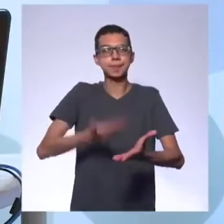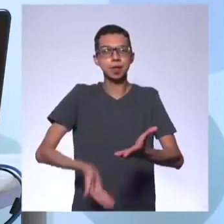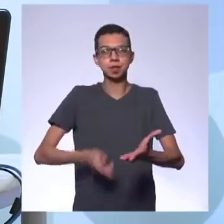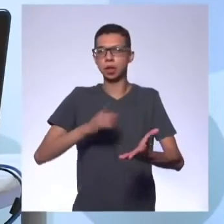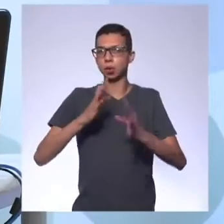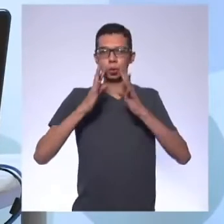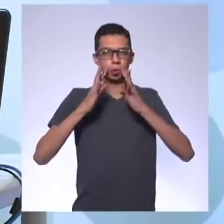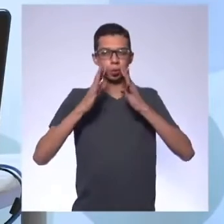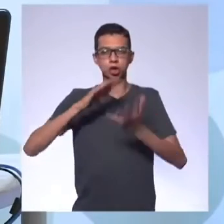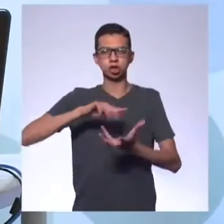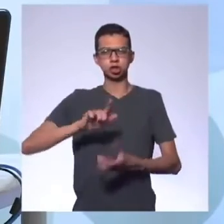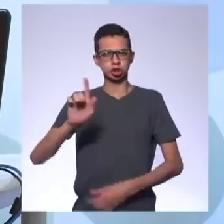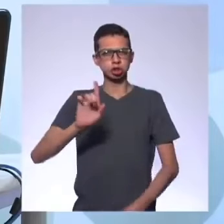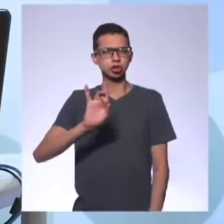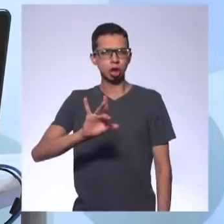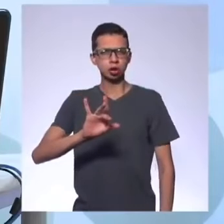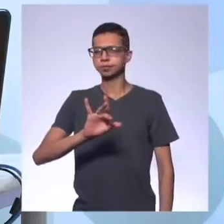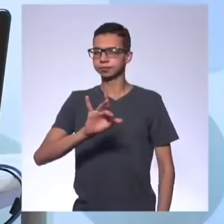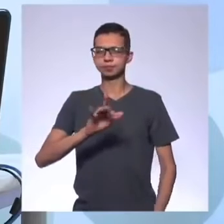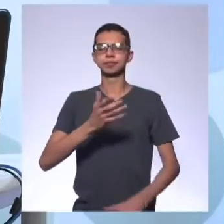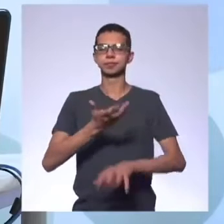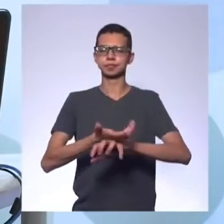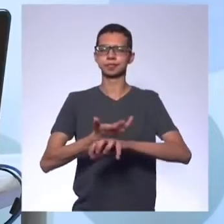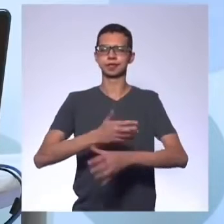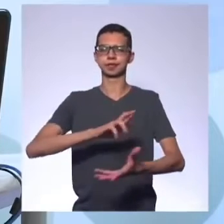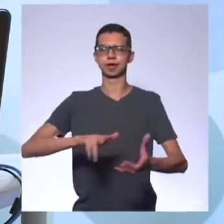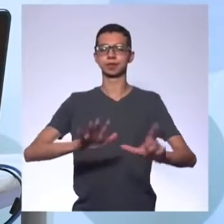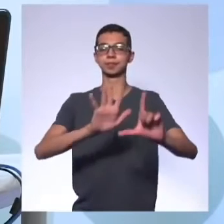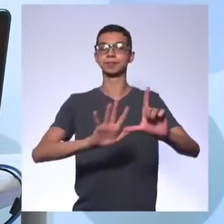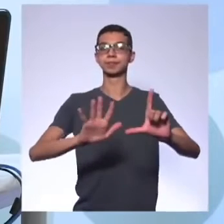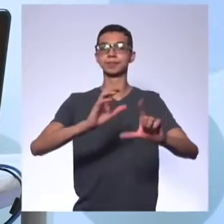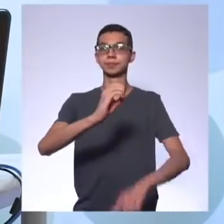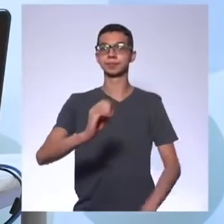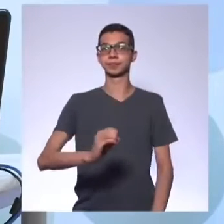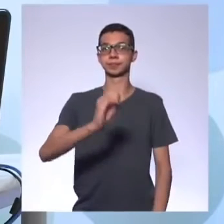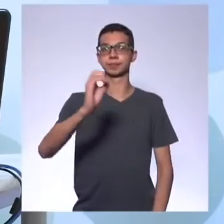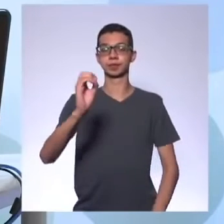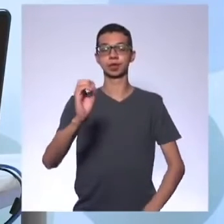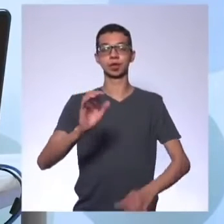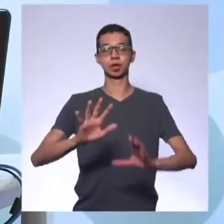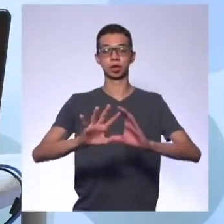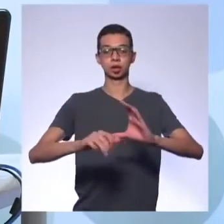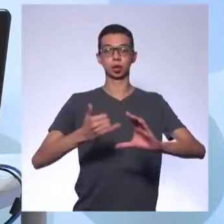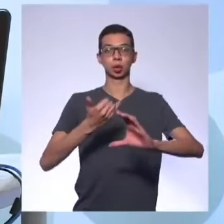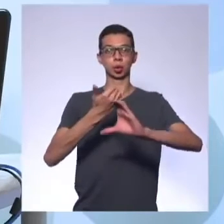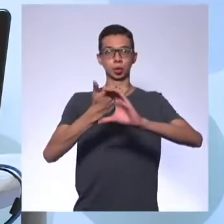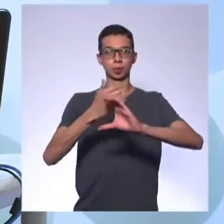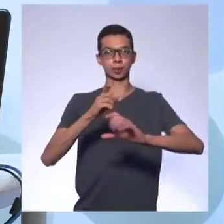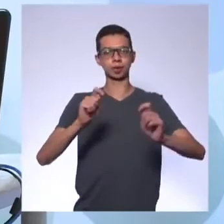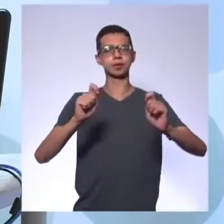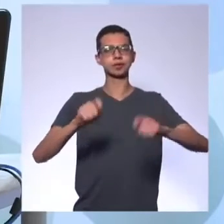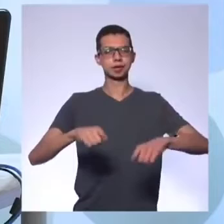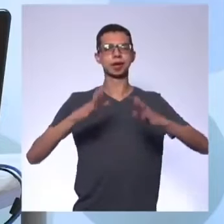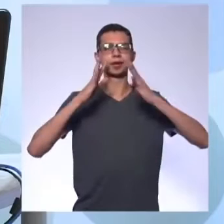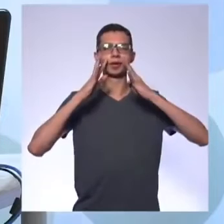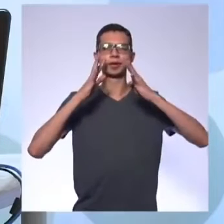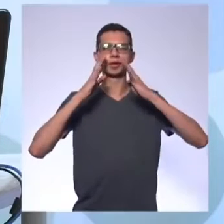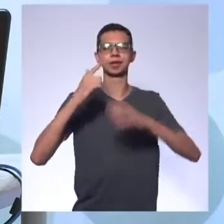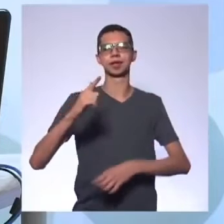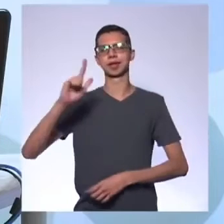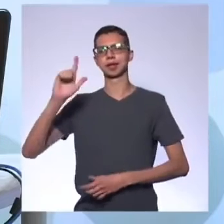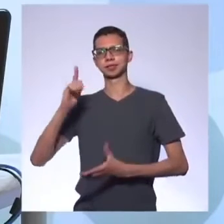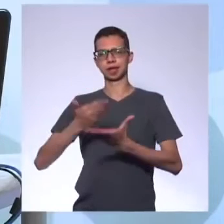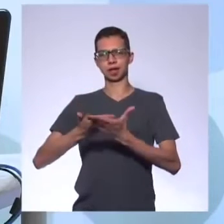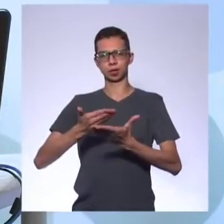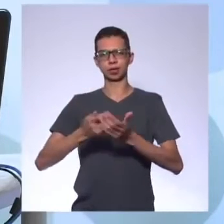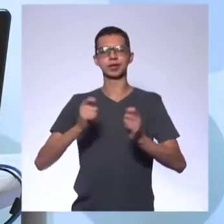outras disciplinas, lá na página do Centro de Mídias no YouTube, ele consegue ter acesso a essas aulas anteriores. E para a